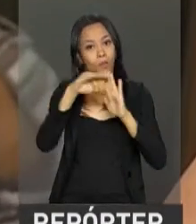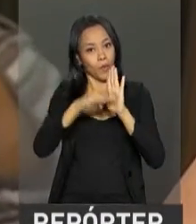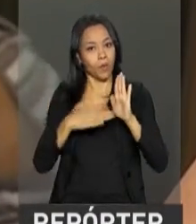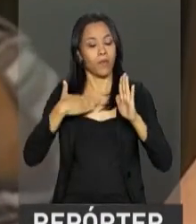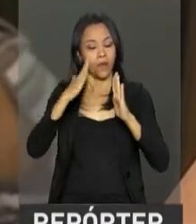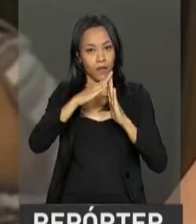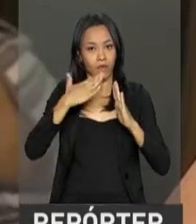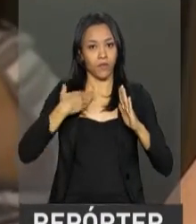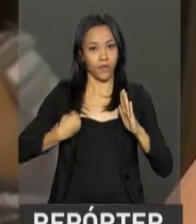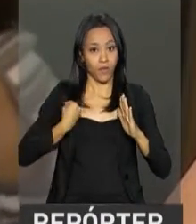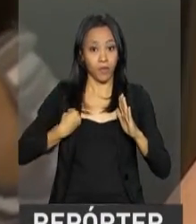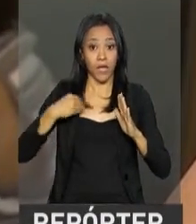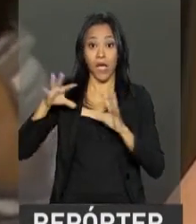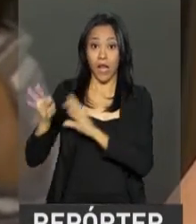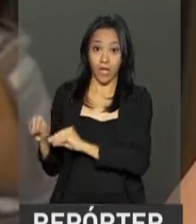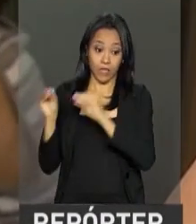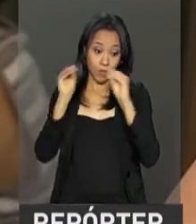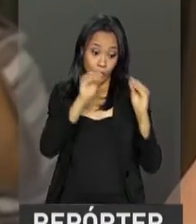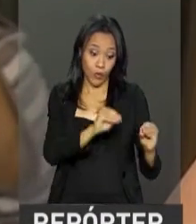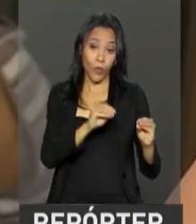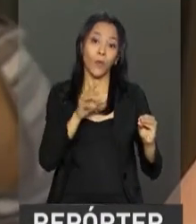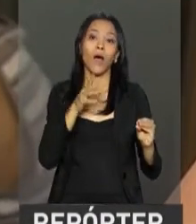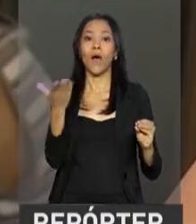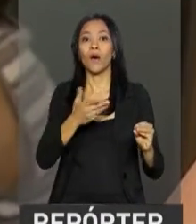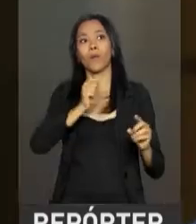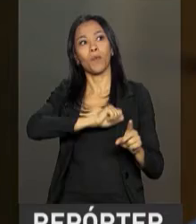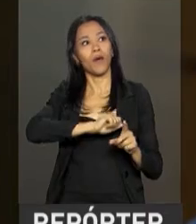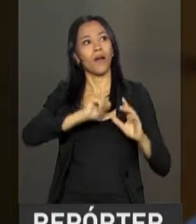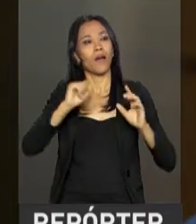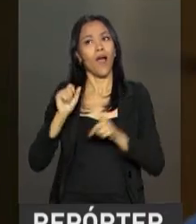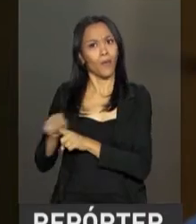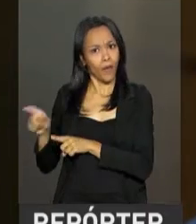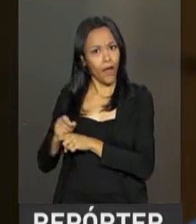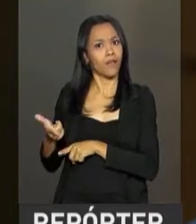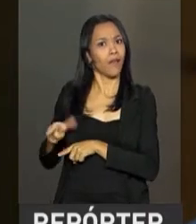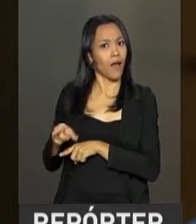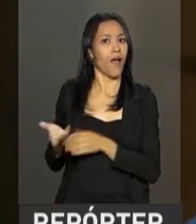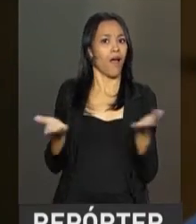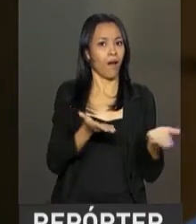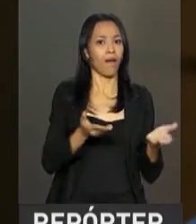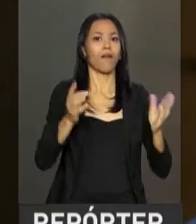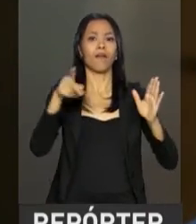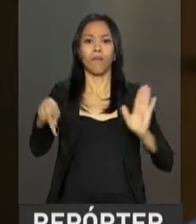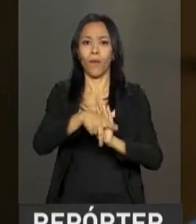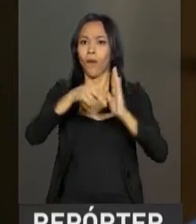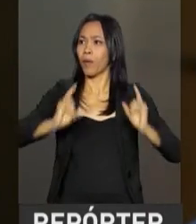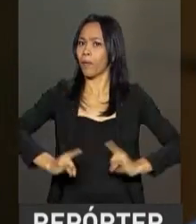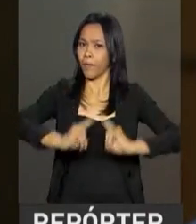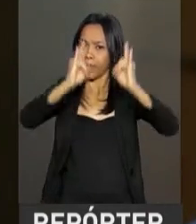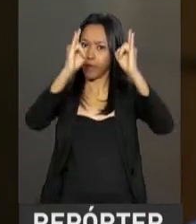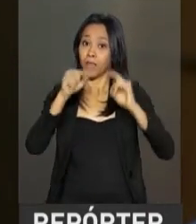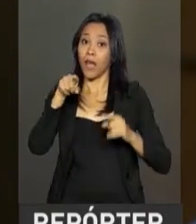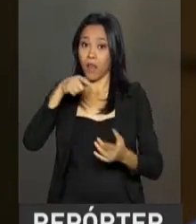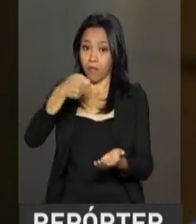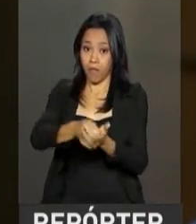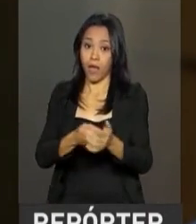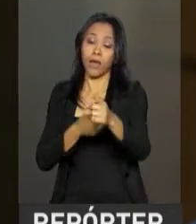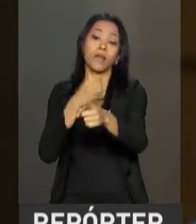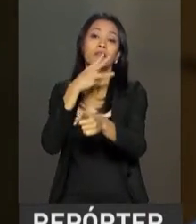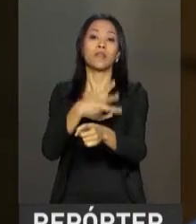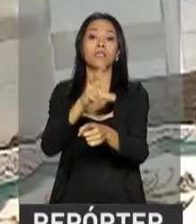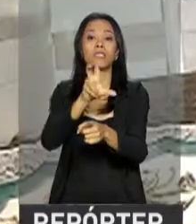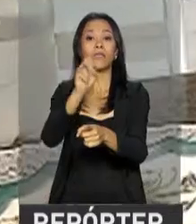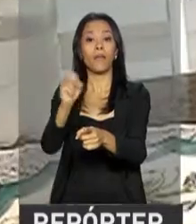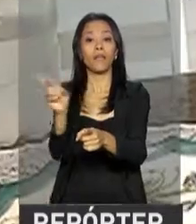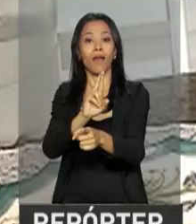trocar a casa de dois cômodos alugada por um apartamento maior também vai economizar analisa paga 350 reais